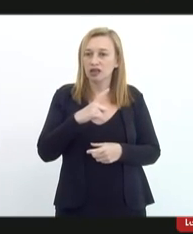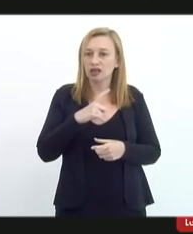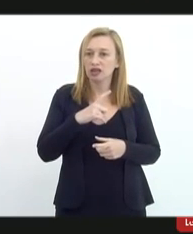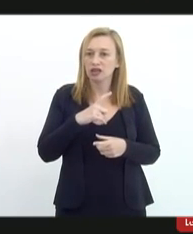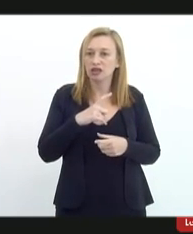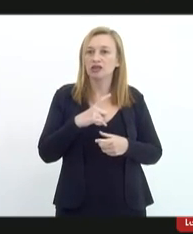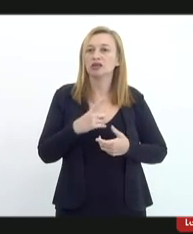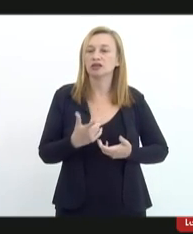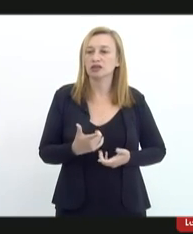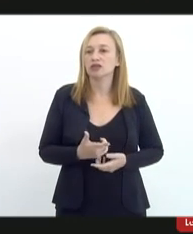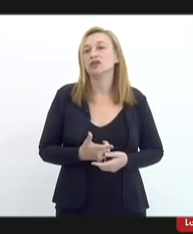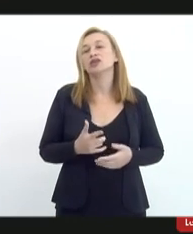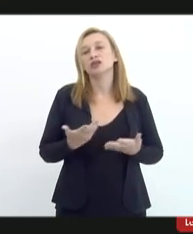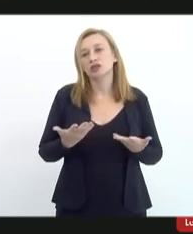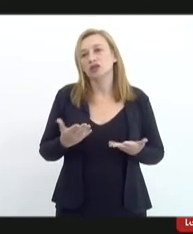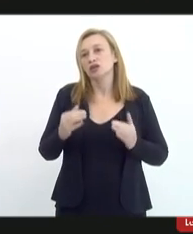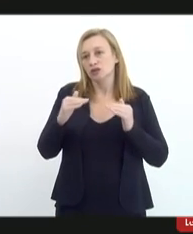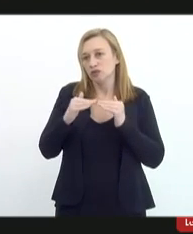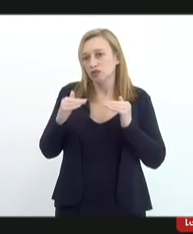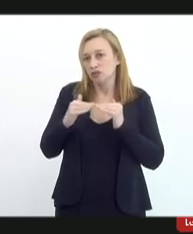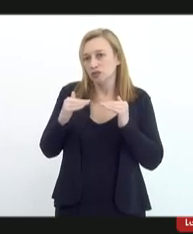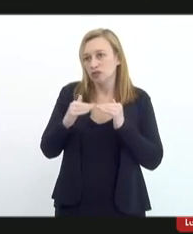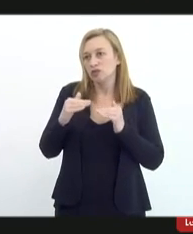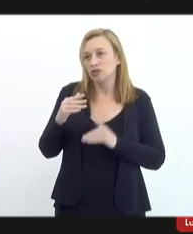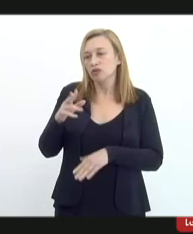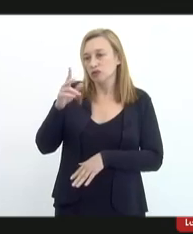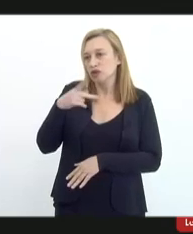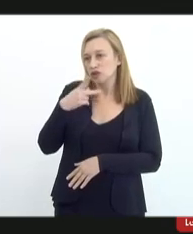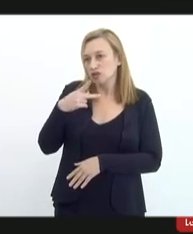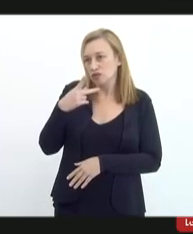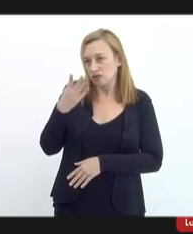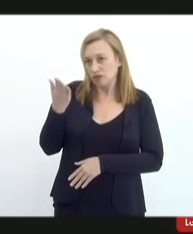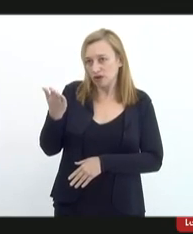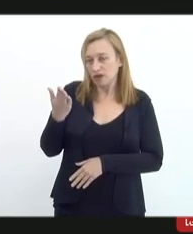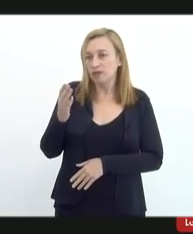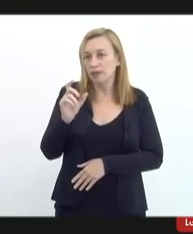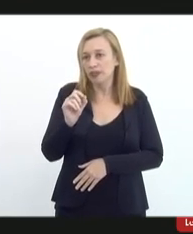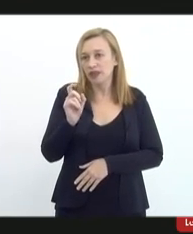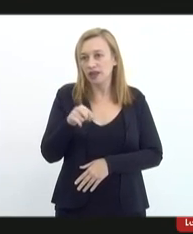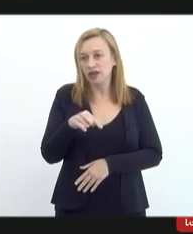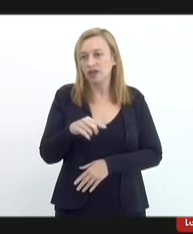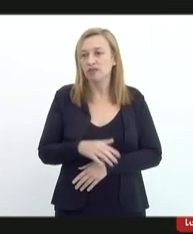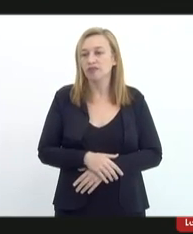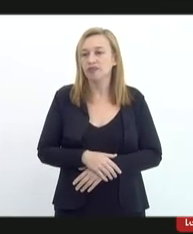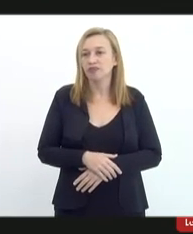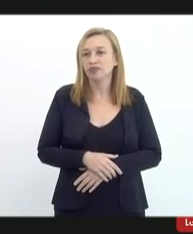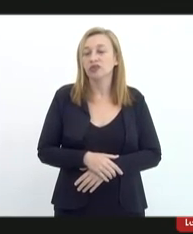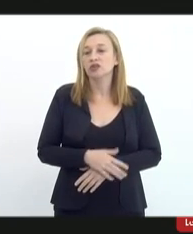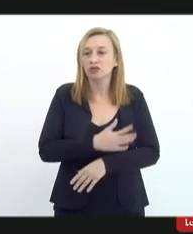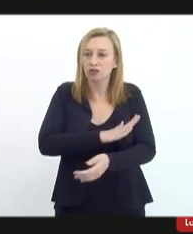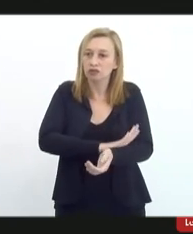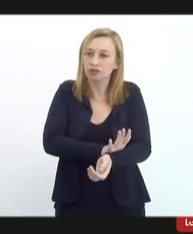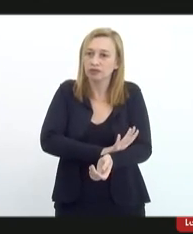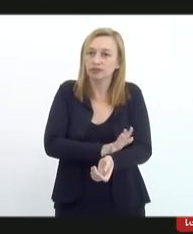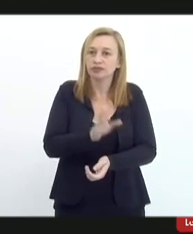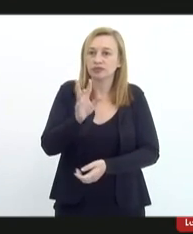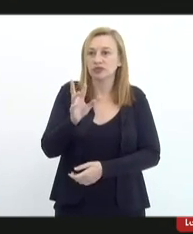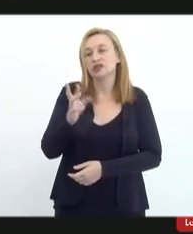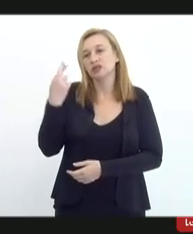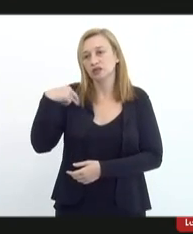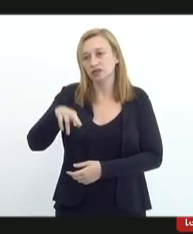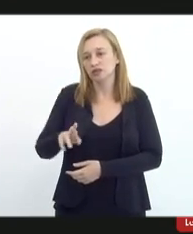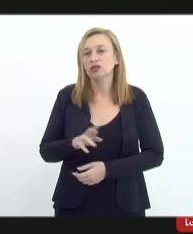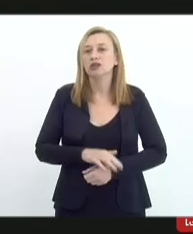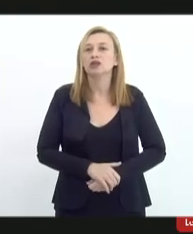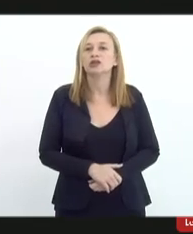dessas condutas. Então, eu concordo muito com a senhora que nós estamos diante de um racismo religioso.